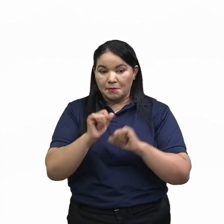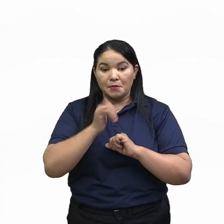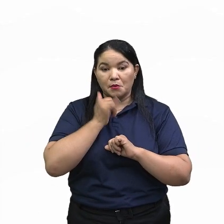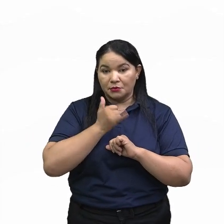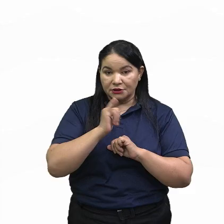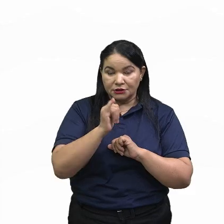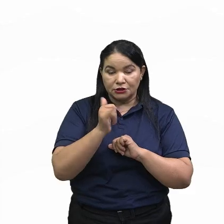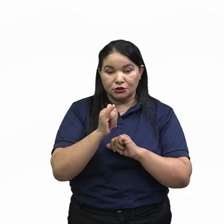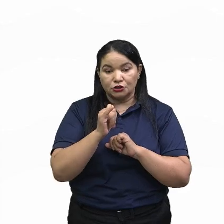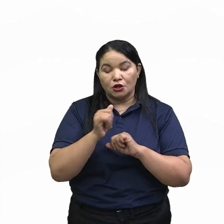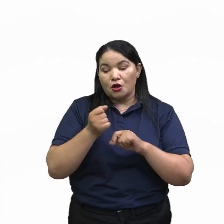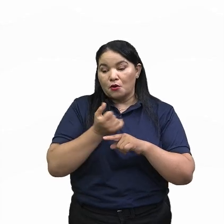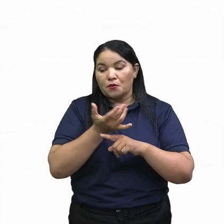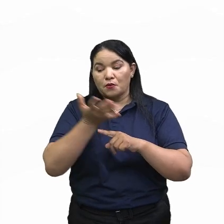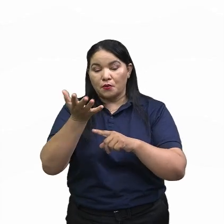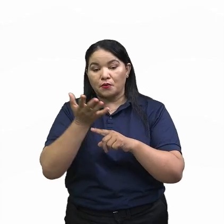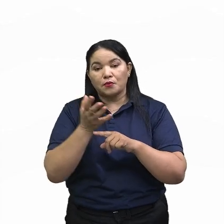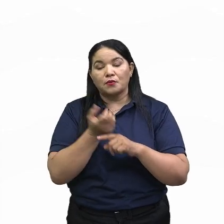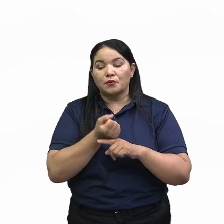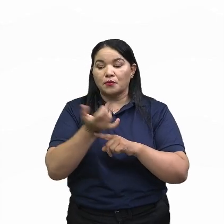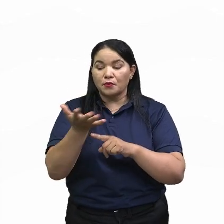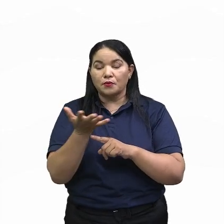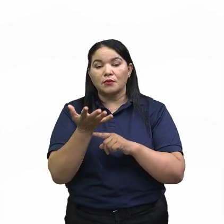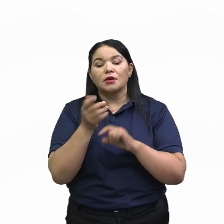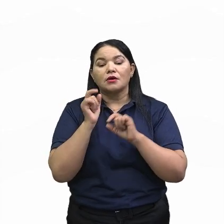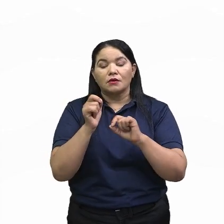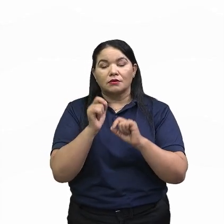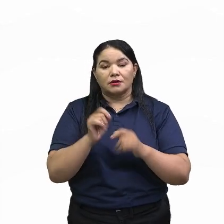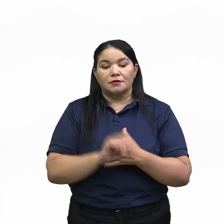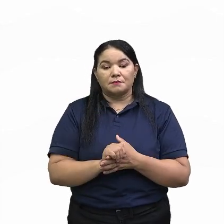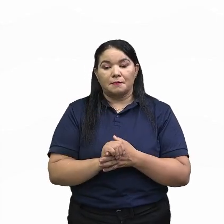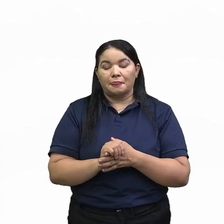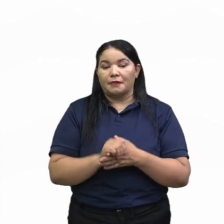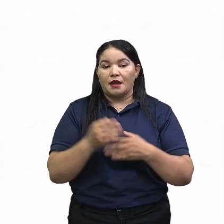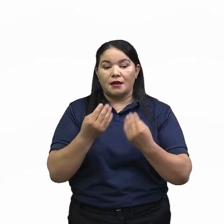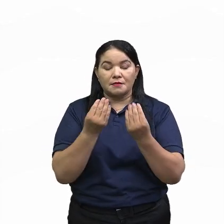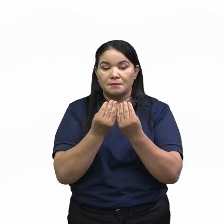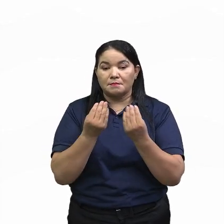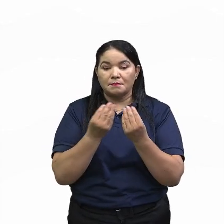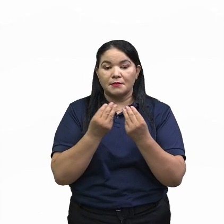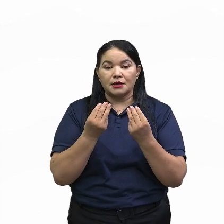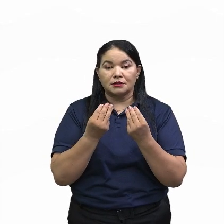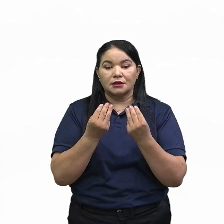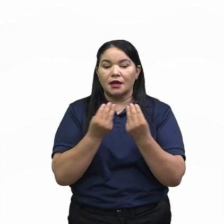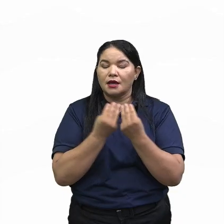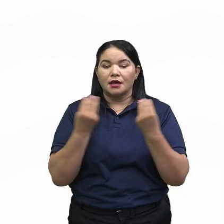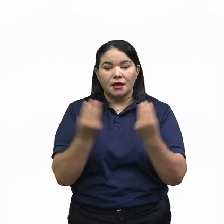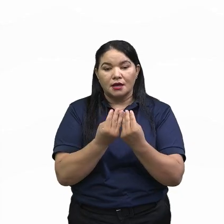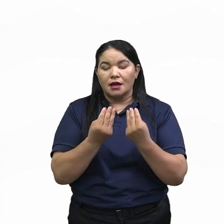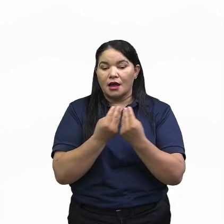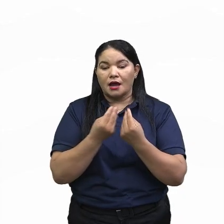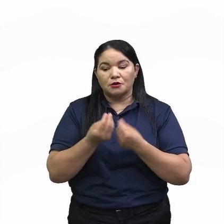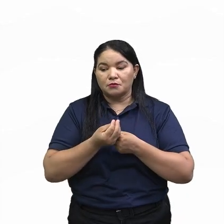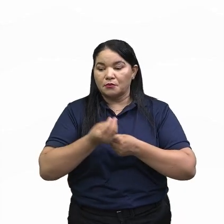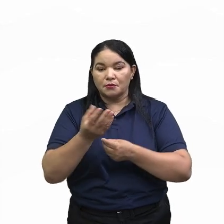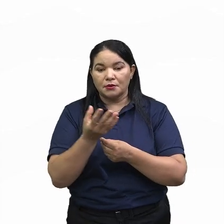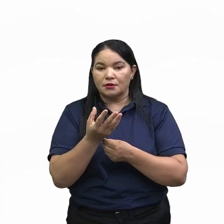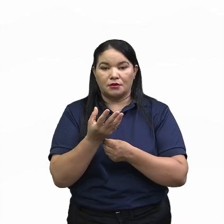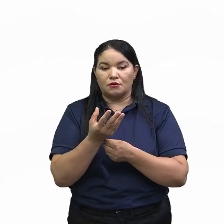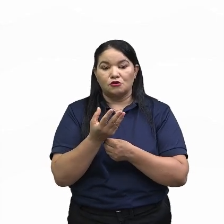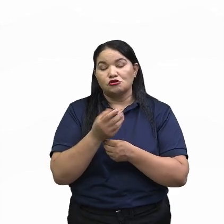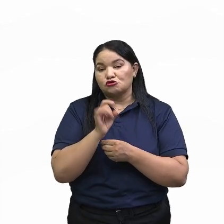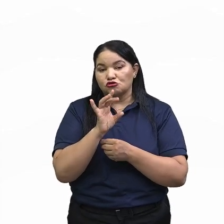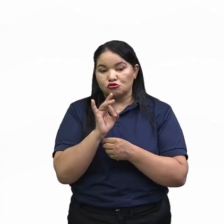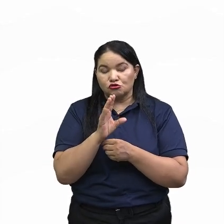uma fonte para um receptor, sem que ocorra a transferência de matéria entre os dois lugares. Esse é um conceito muito importante